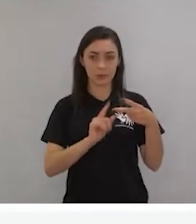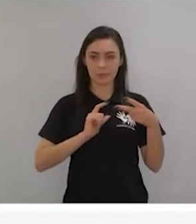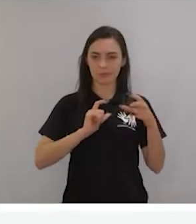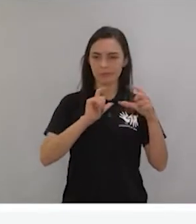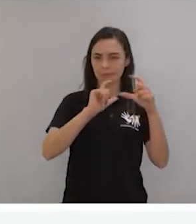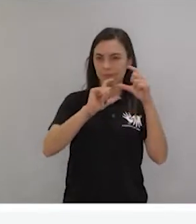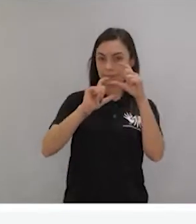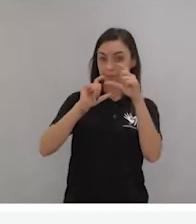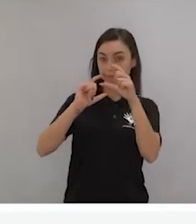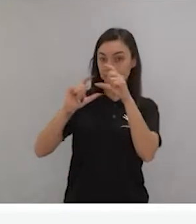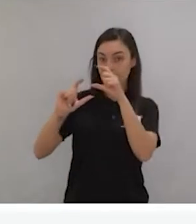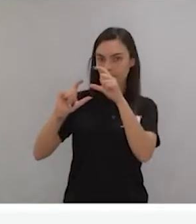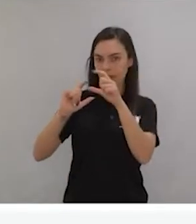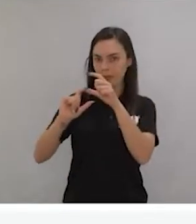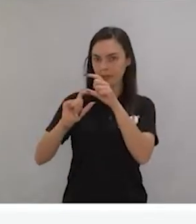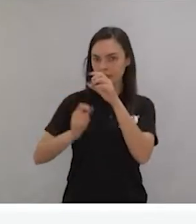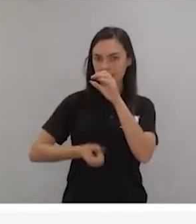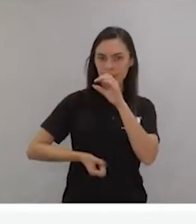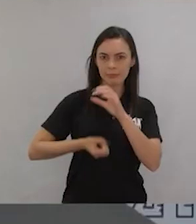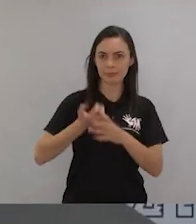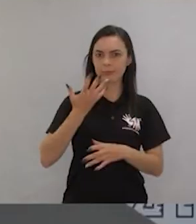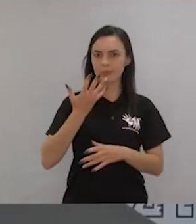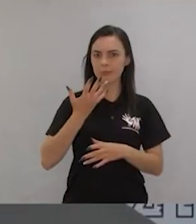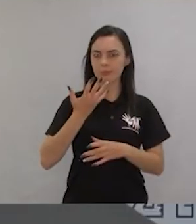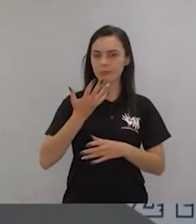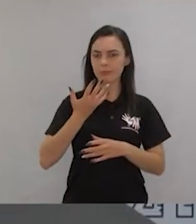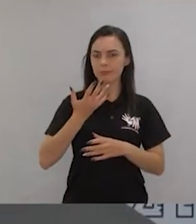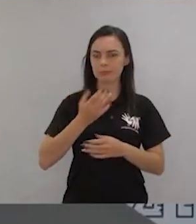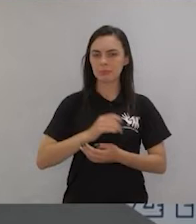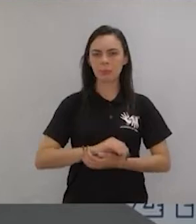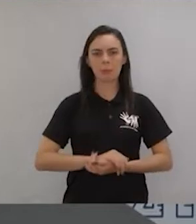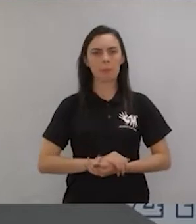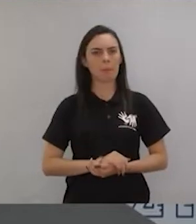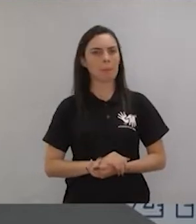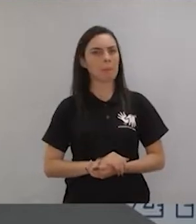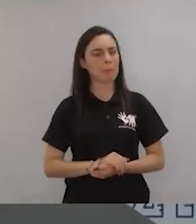Saiu de dentro das histórias em quadrinhos.